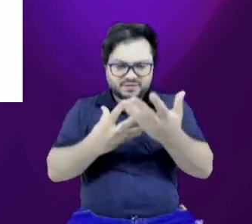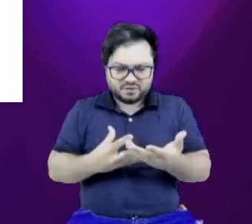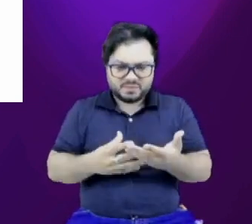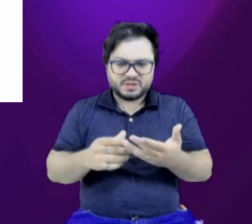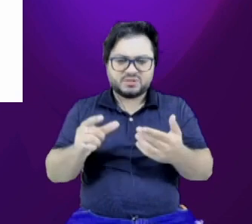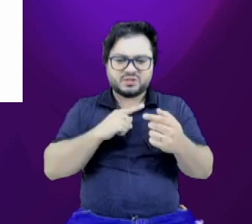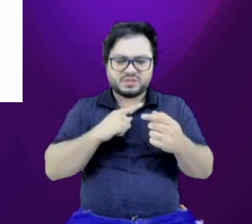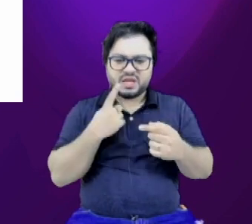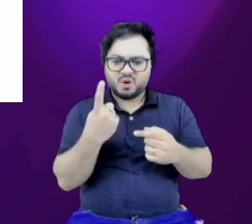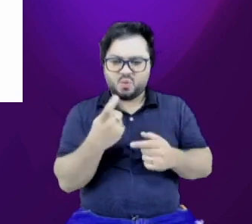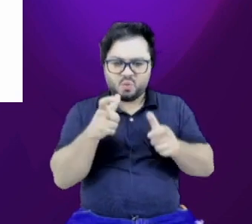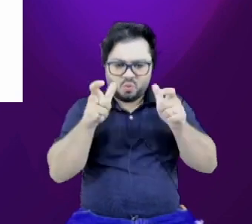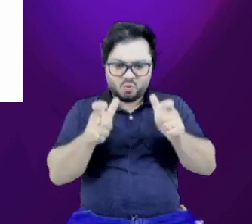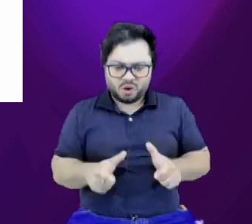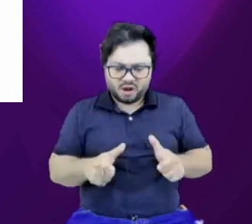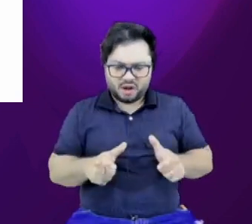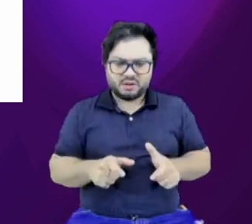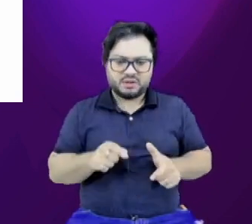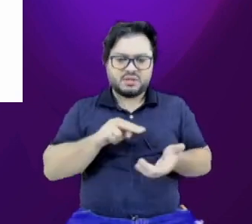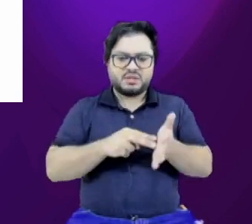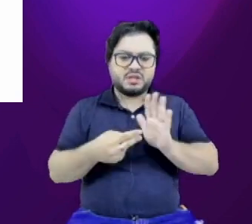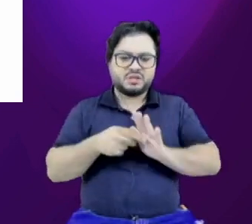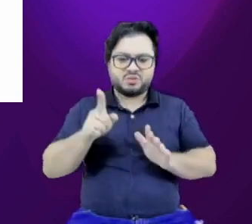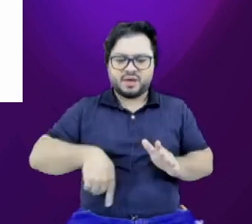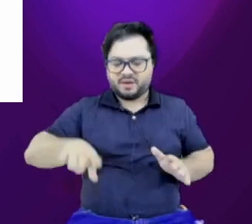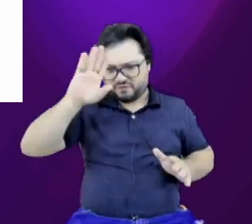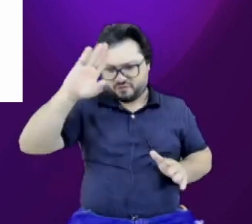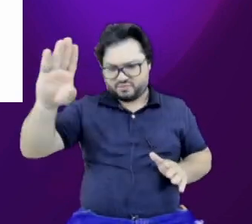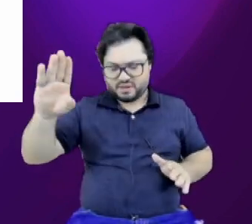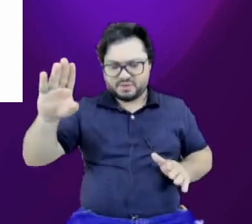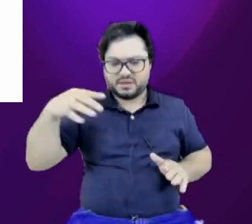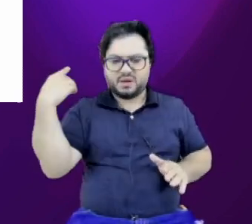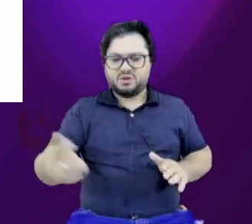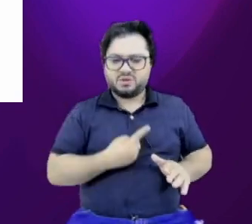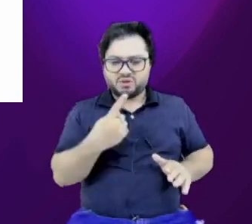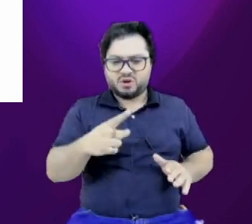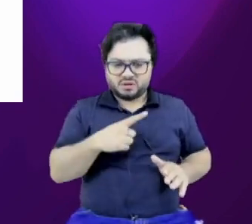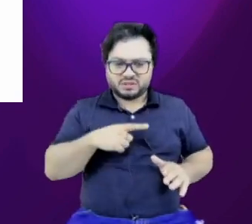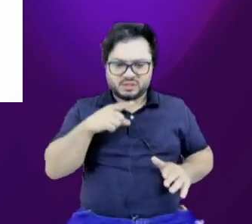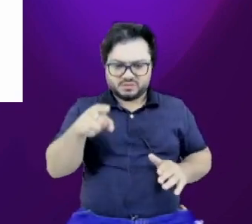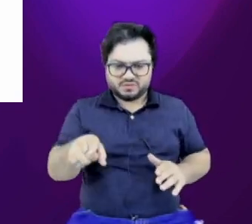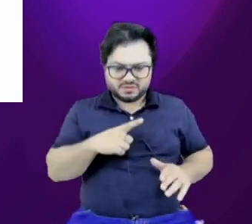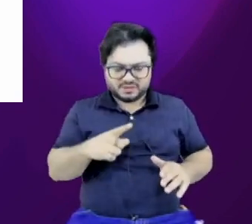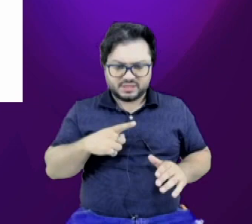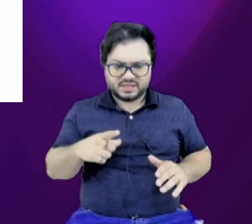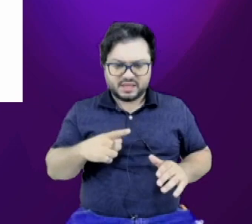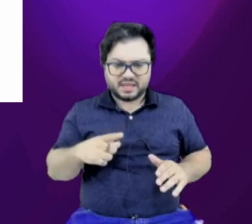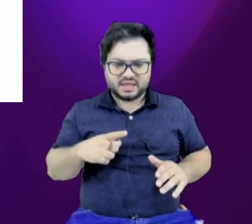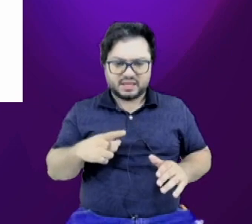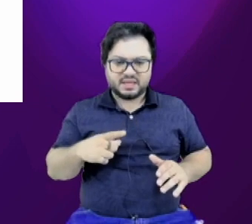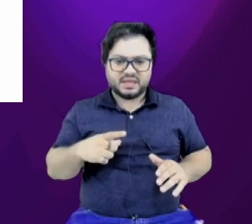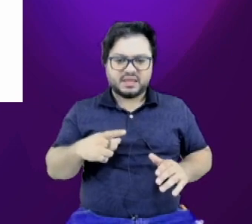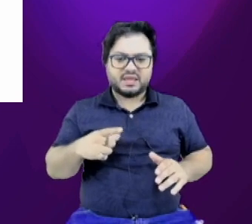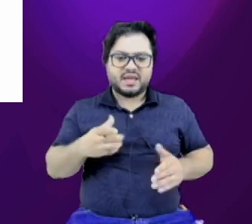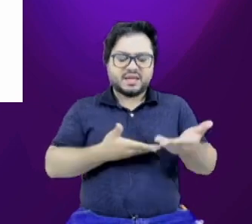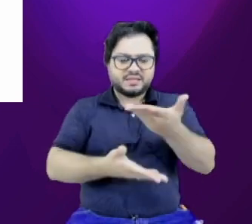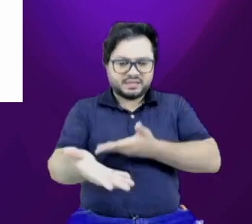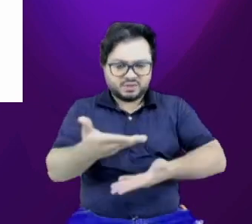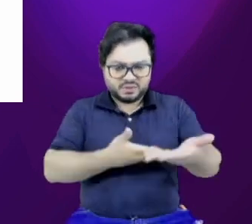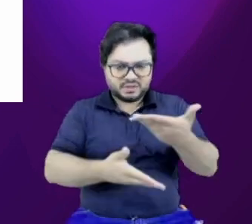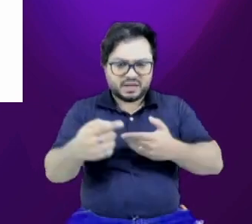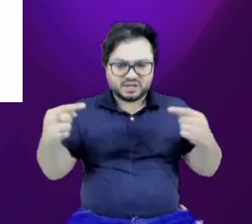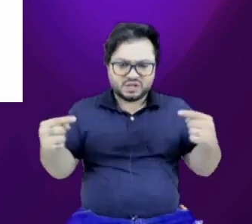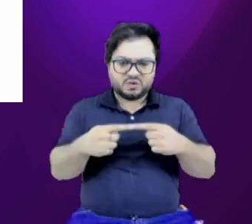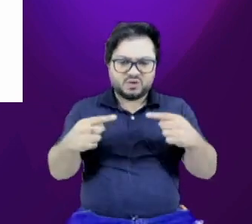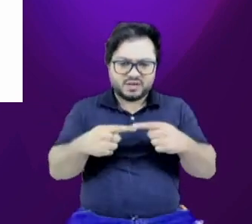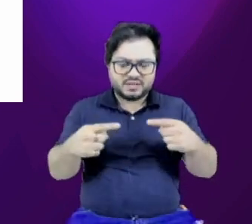em um único local. Isso é fundamental. Você ter essa interoperabilidade, a conexão